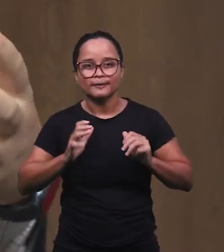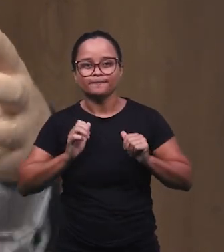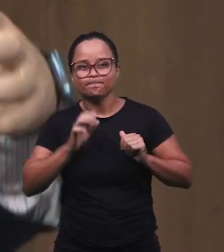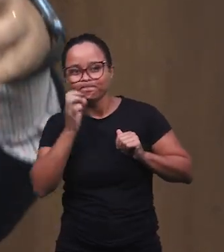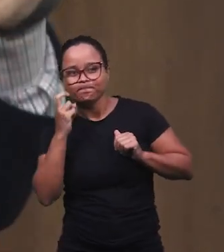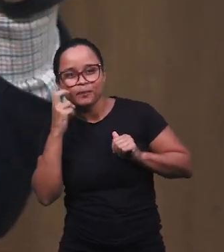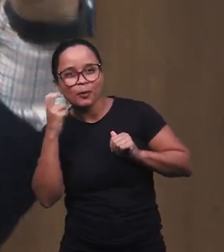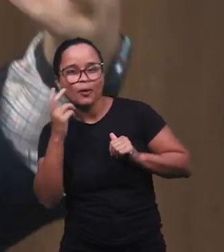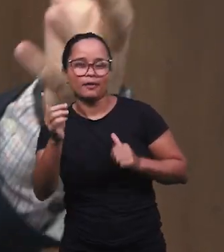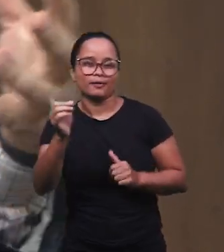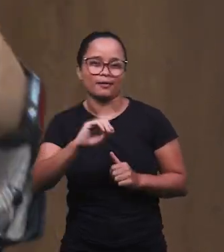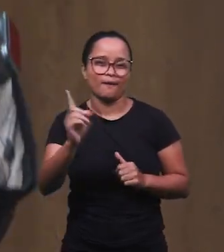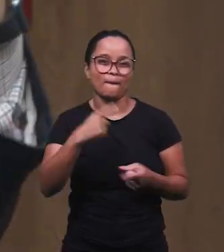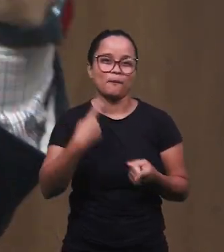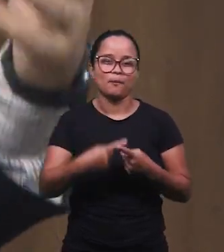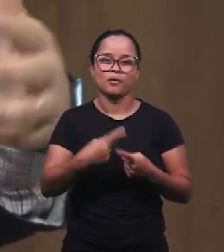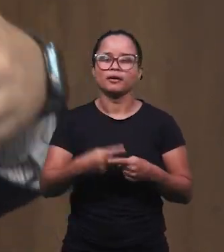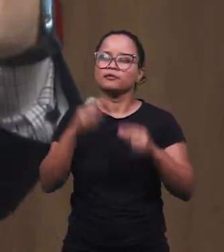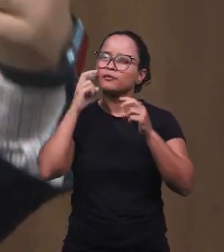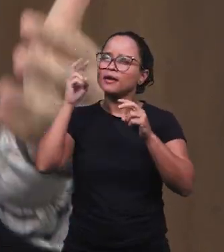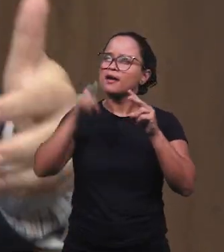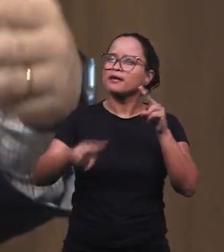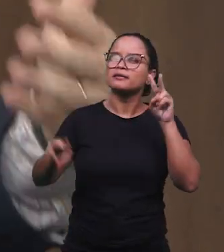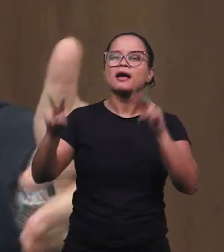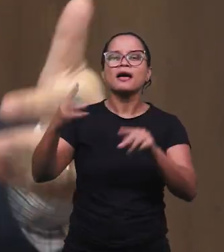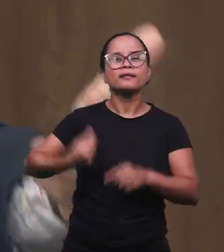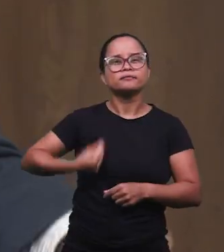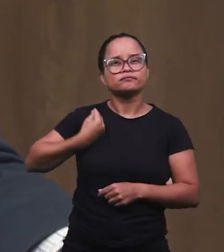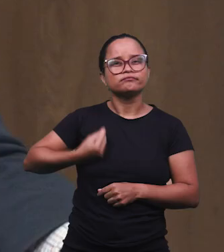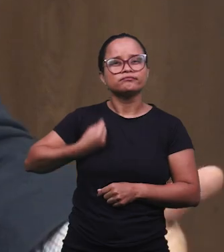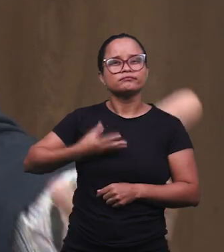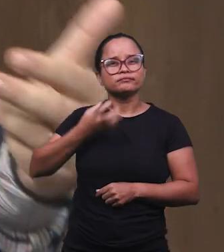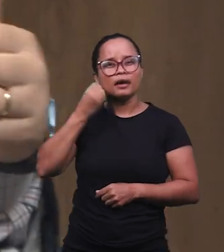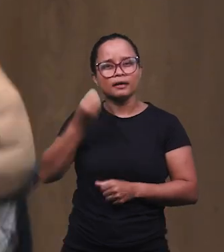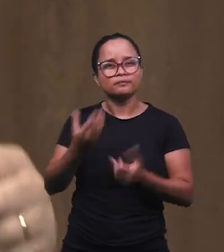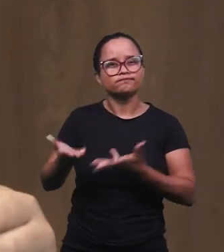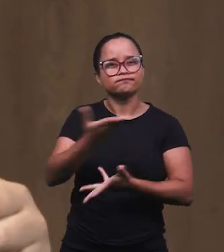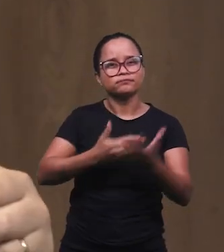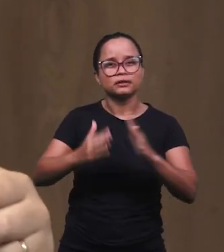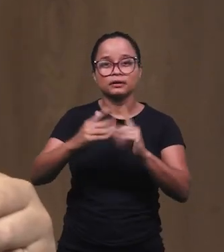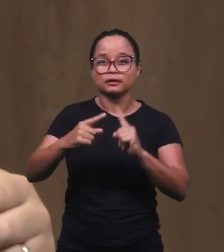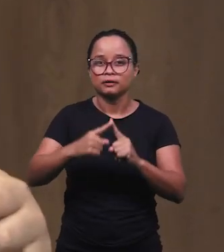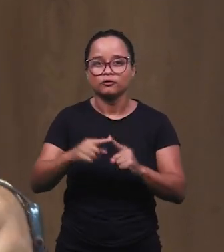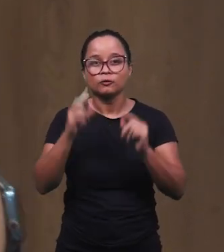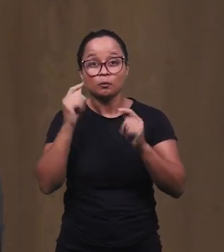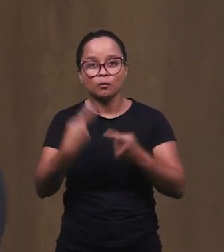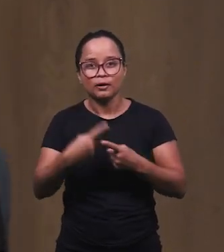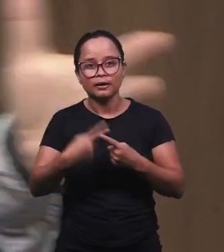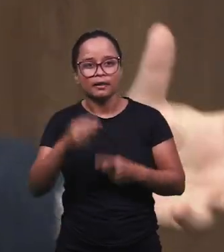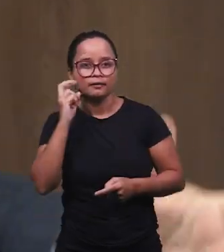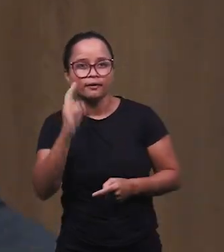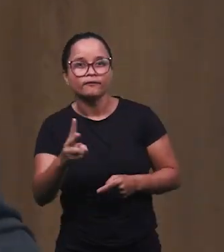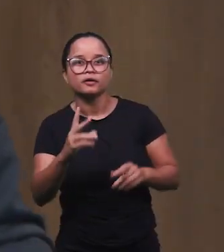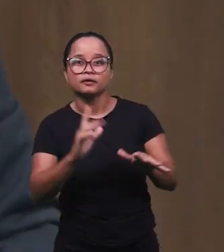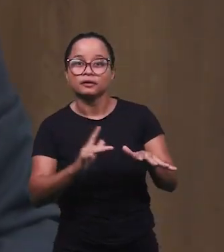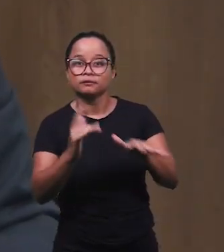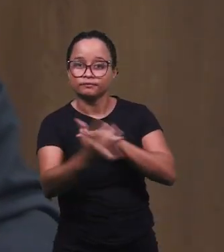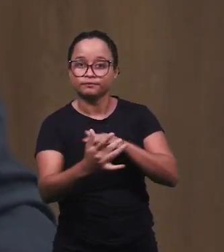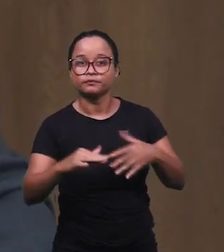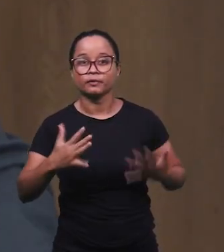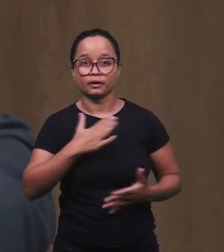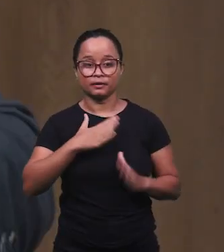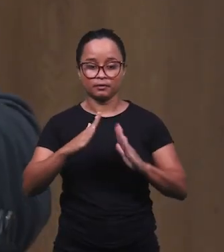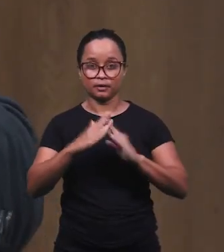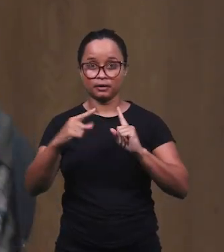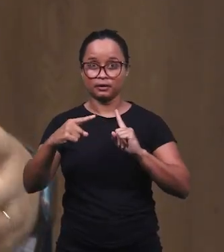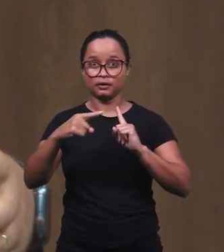acanhadas, porque elas começam a visualizar, elas começam a viver a igreja a partir das redes sociais. Na minha igreja mesmo, a gente gosta